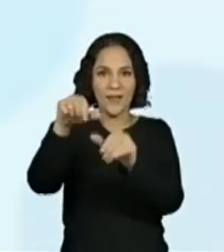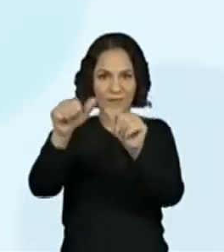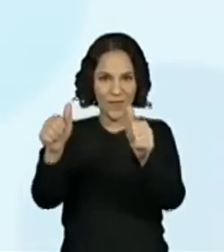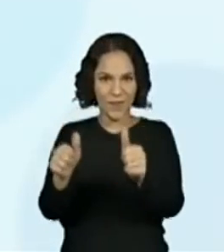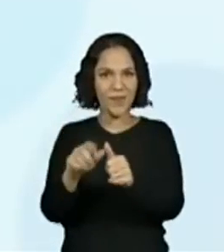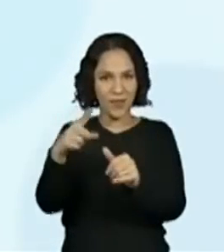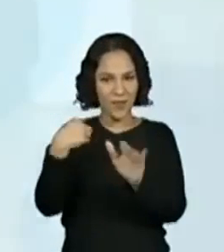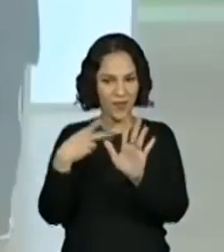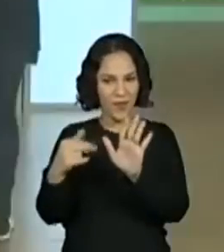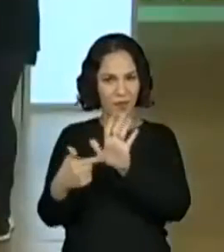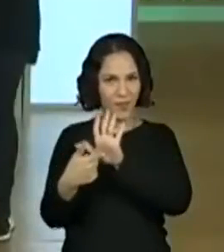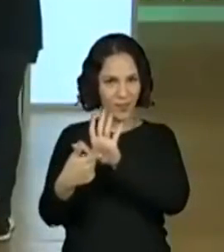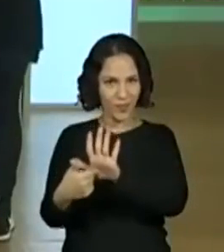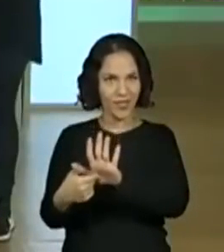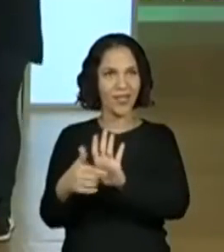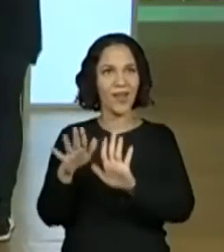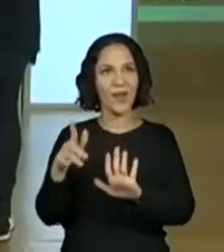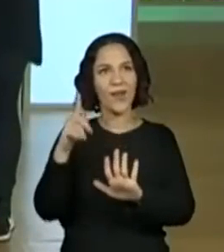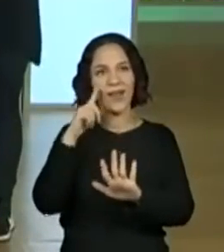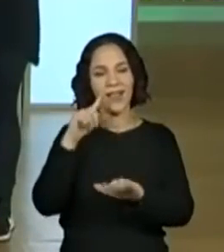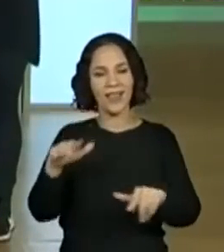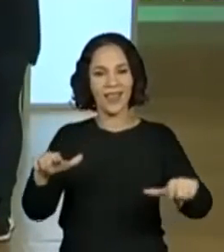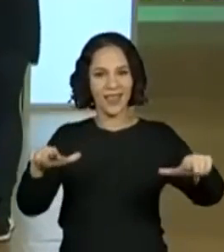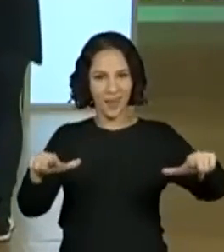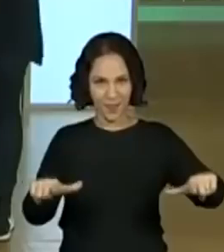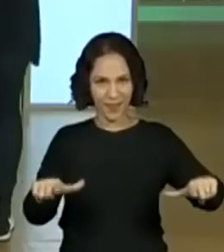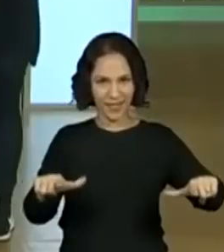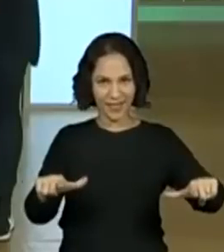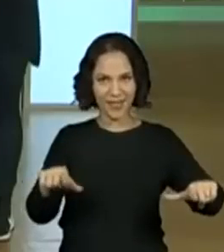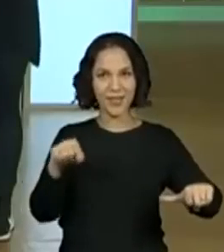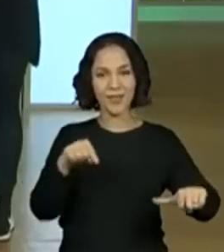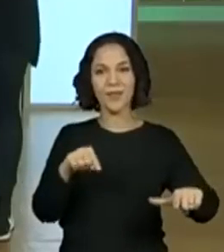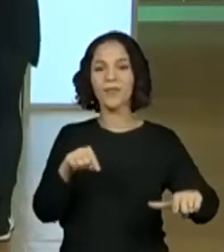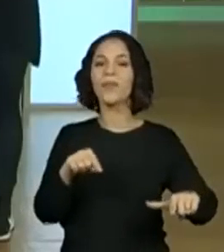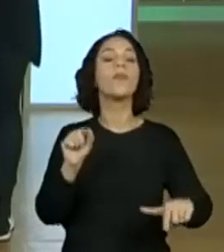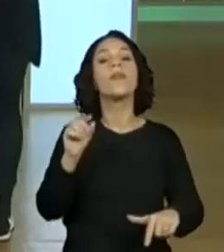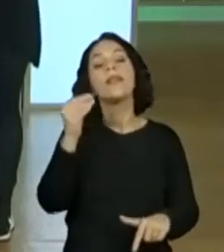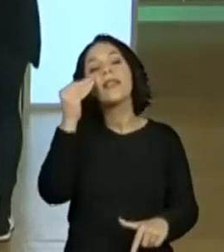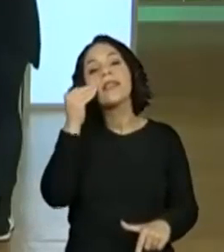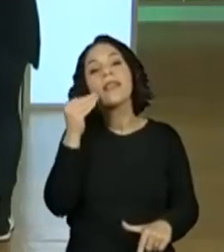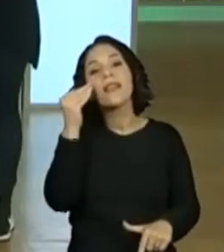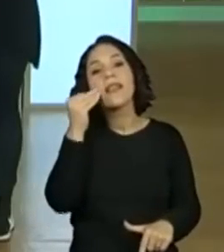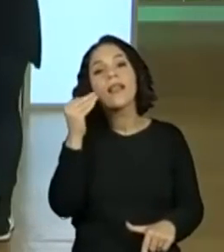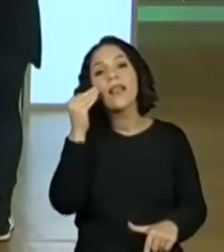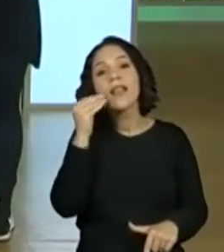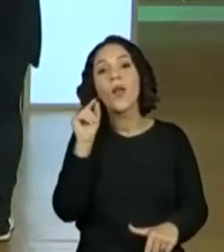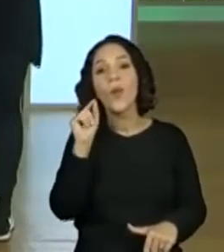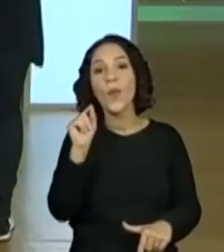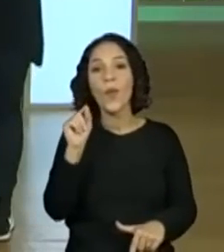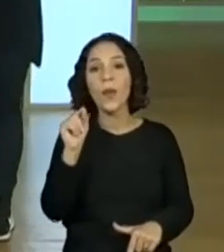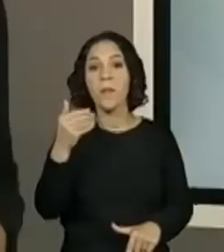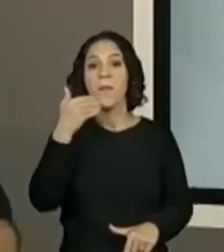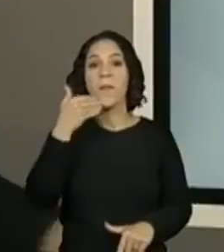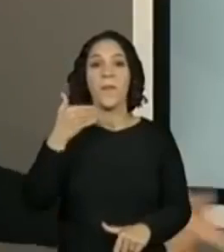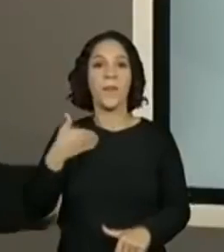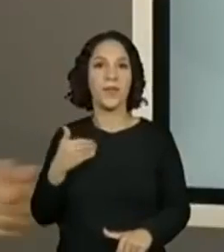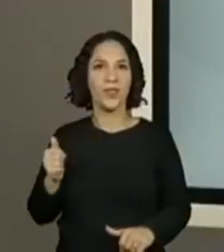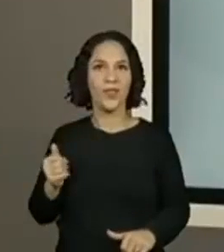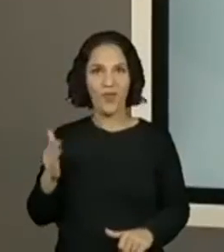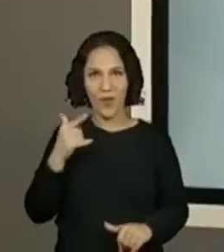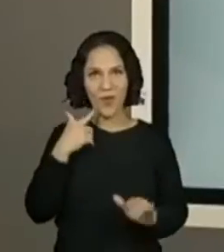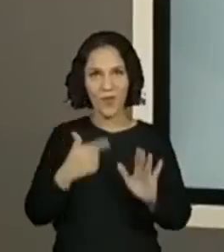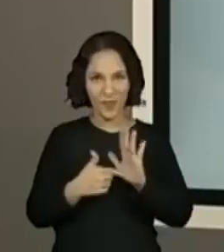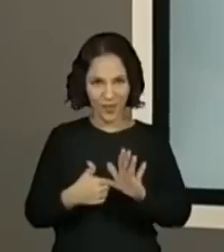oráculo vai mostrar pra gente já o tapete, a gente vai ter que tentar fazer o que está sendo pedido aqui. Vamos